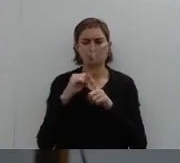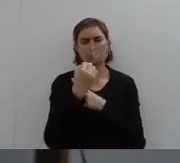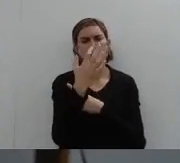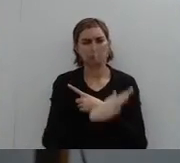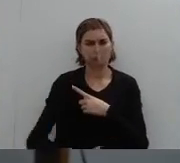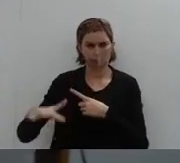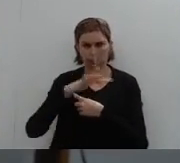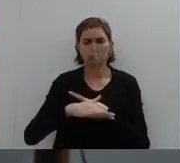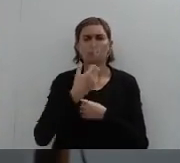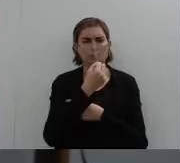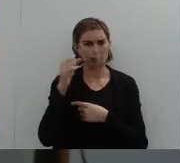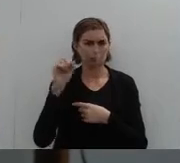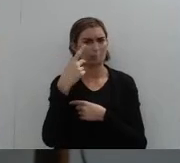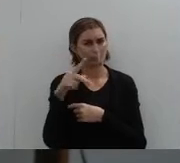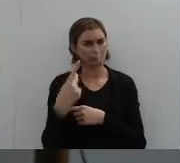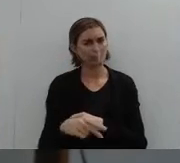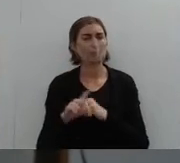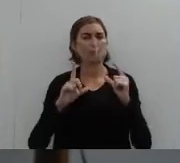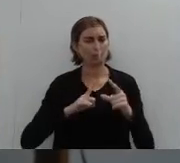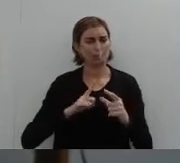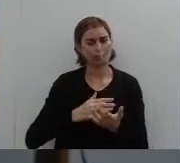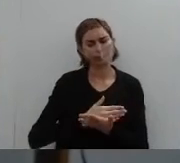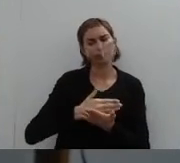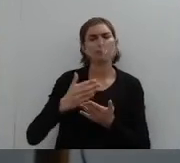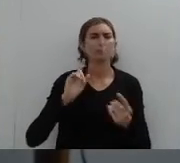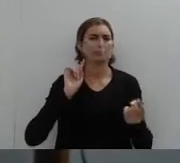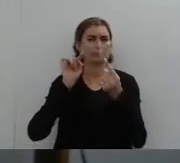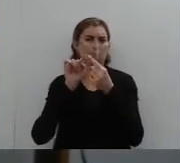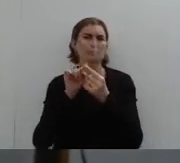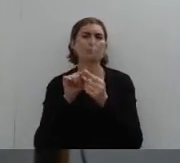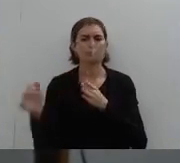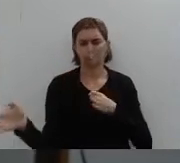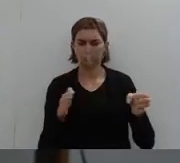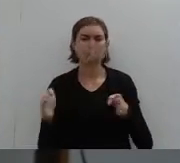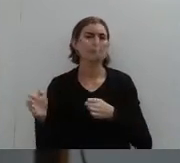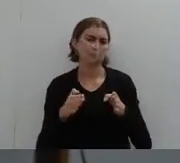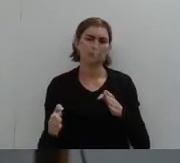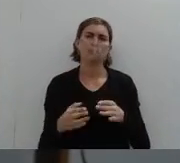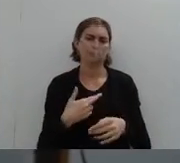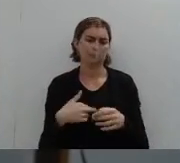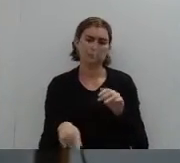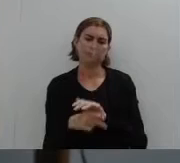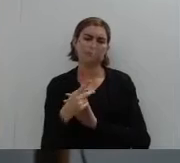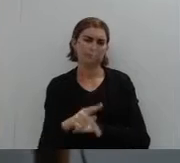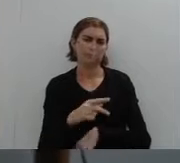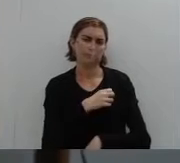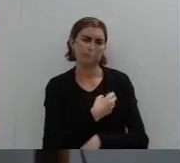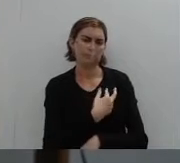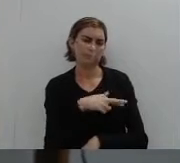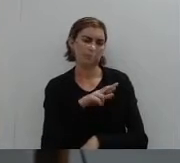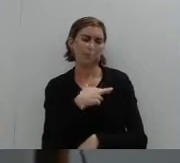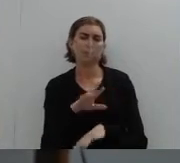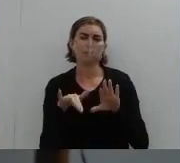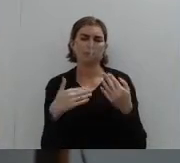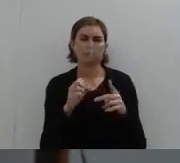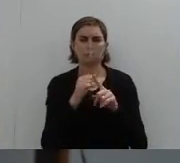sociedade defende como seu tem sua origem ligada a um momento, a um fundamento religioso. Não importa de qual